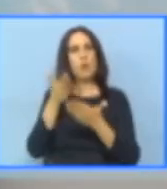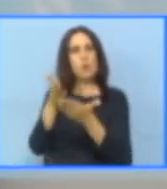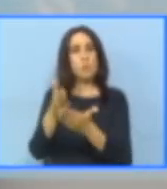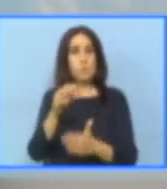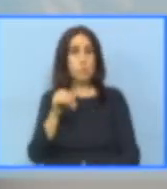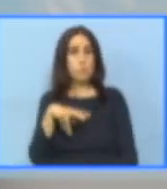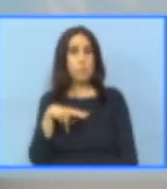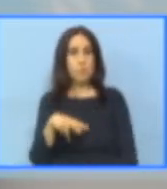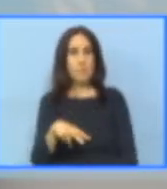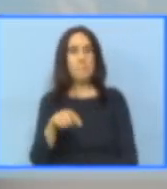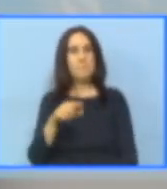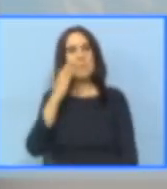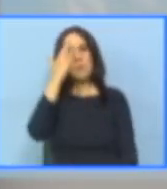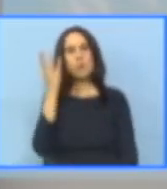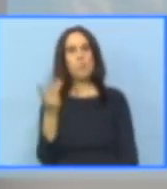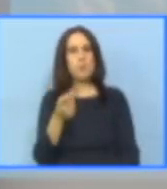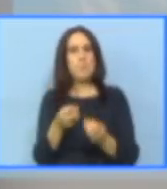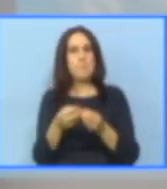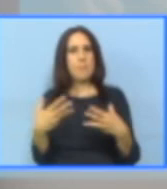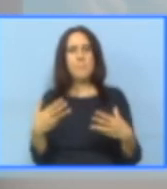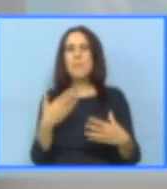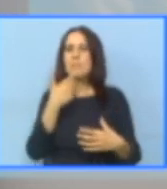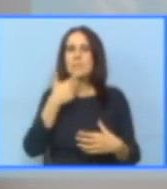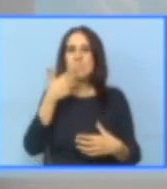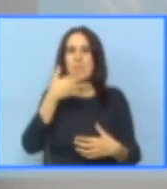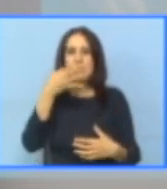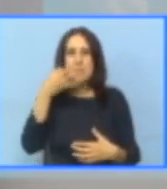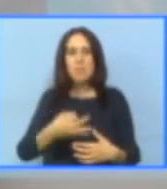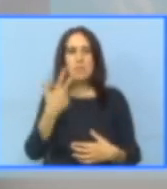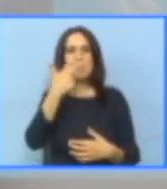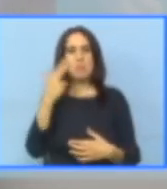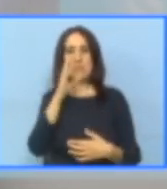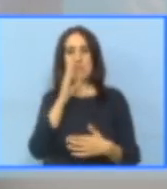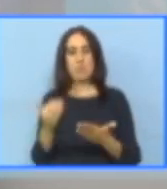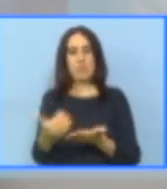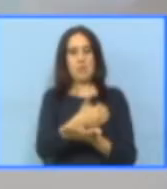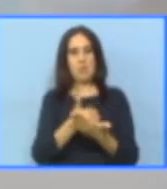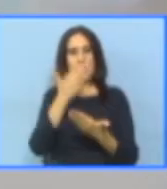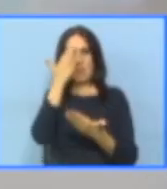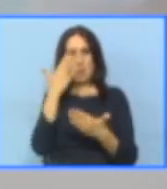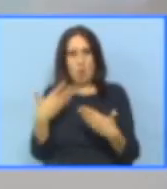em Portugal, este número também aumentou e tenho toda a certeza que se fizéssemos o levantamento dos dados agora,